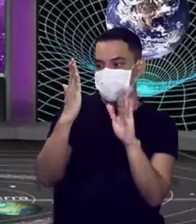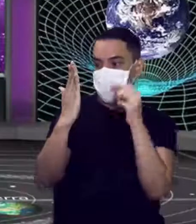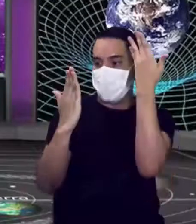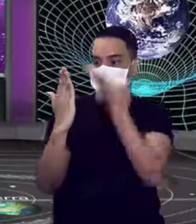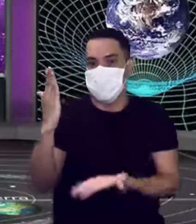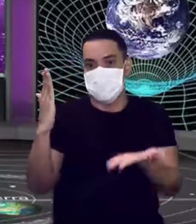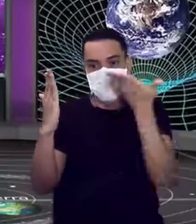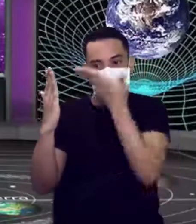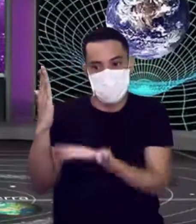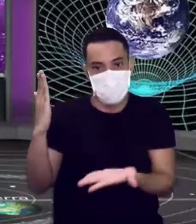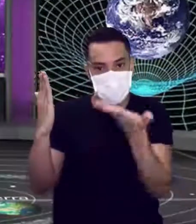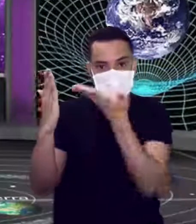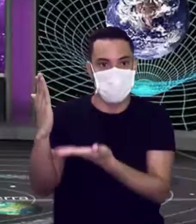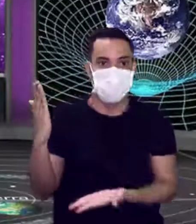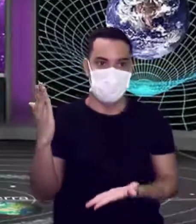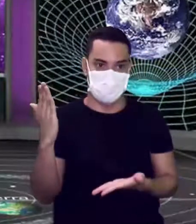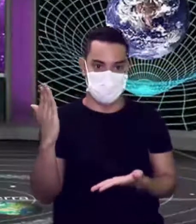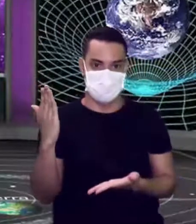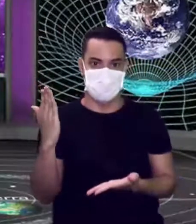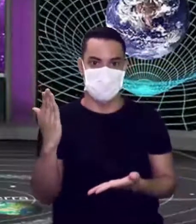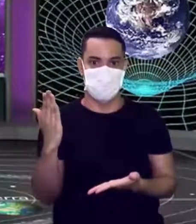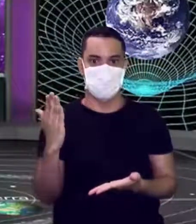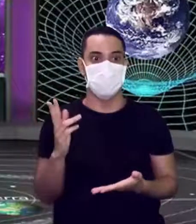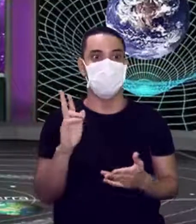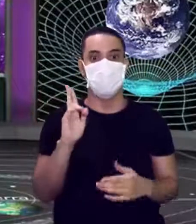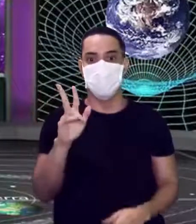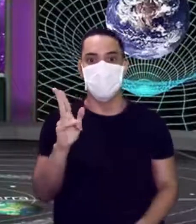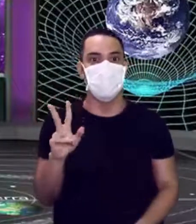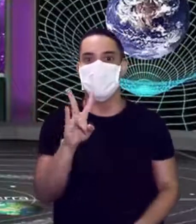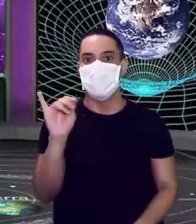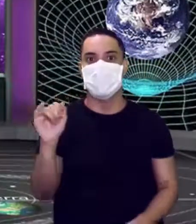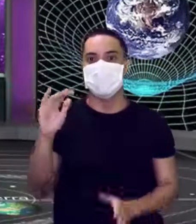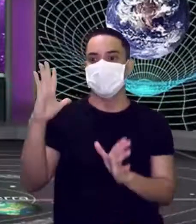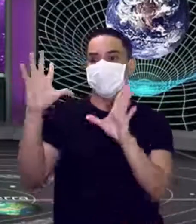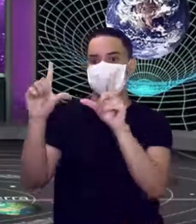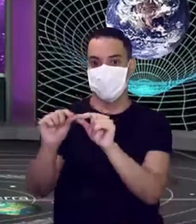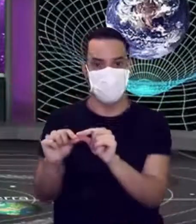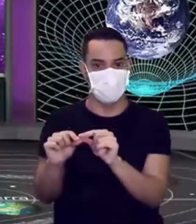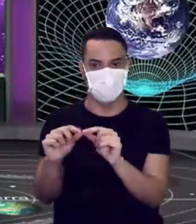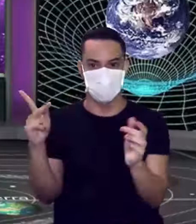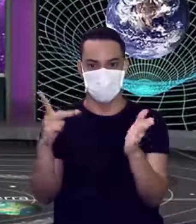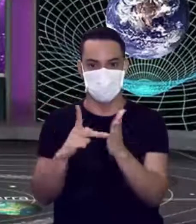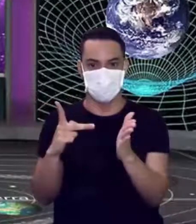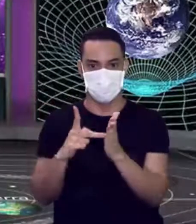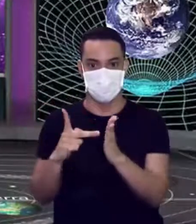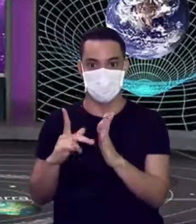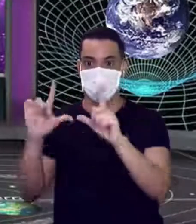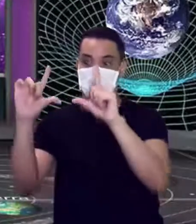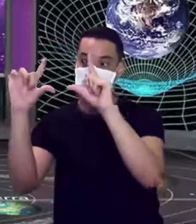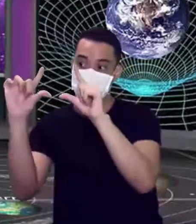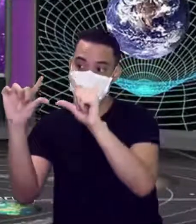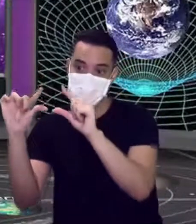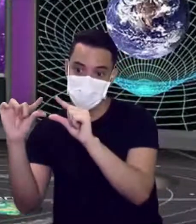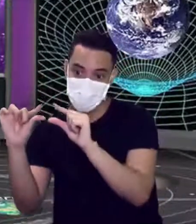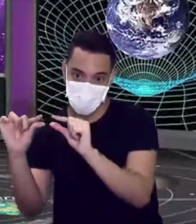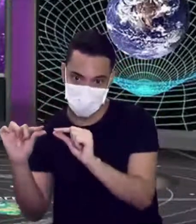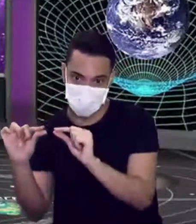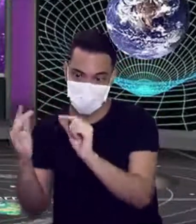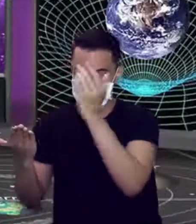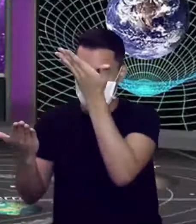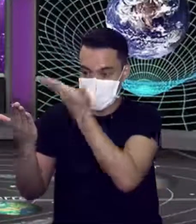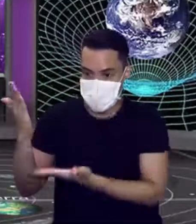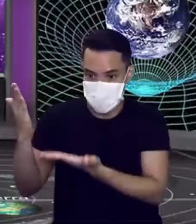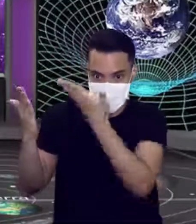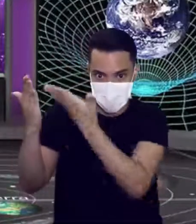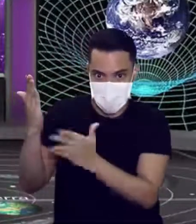o outro vai ficar sem elétrons. Não é, pessoal, que ele vai ficar sem elétrons, ele vai ficar com menos. Tá bom? Entendido isso?